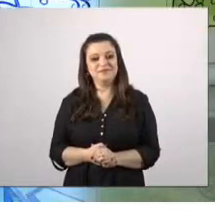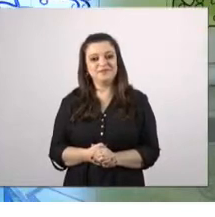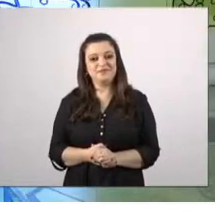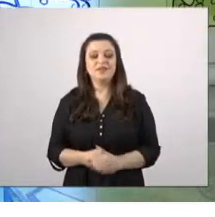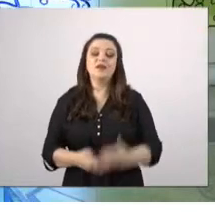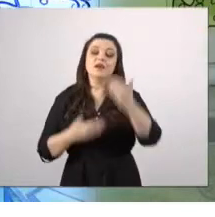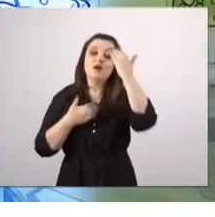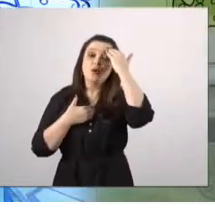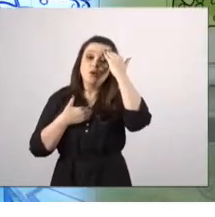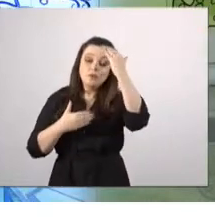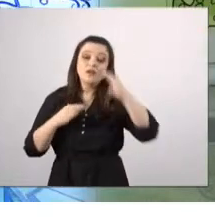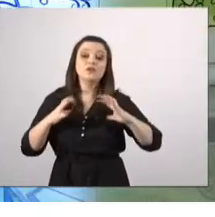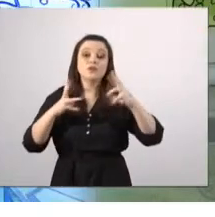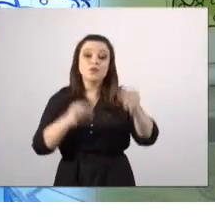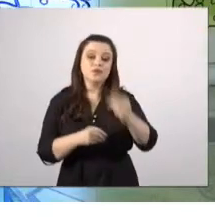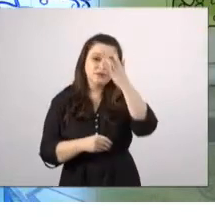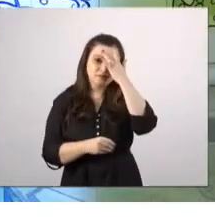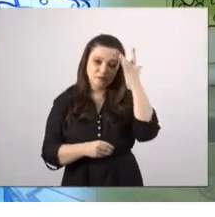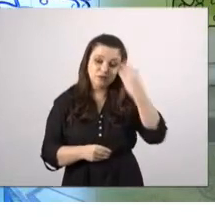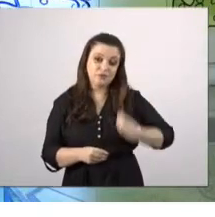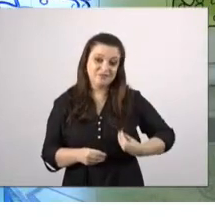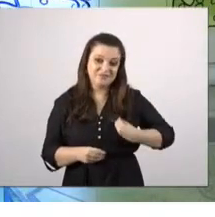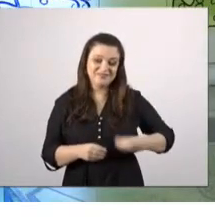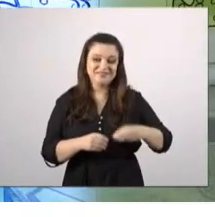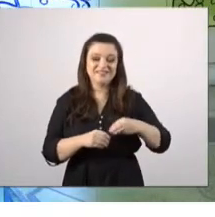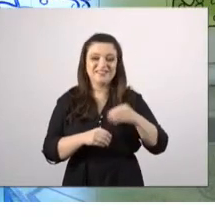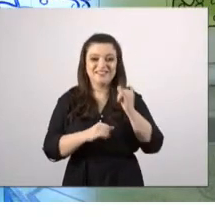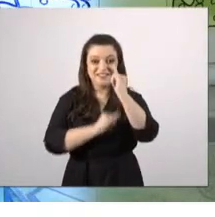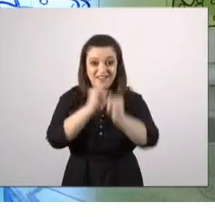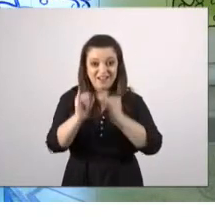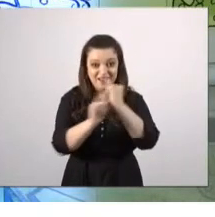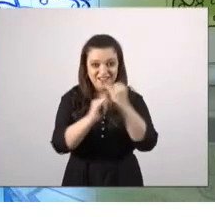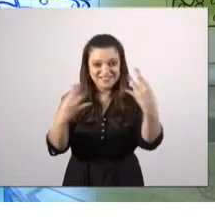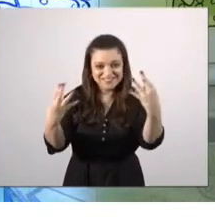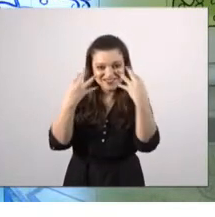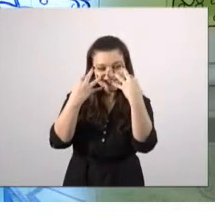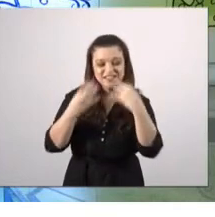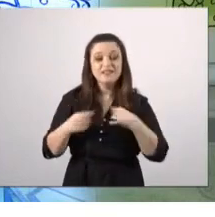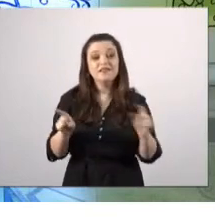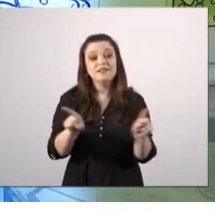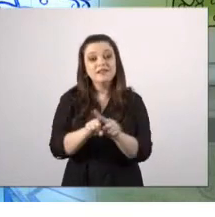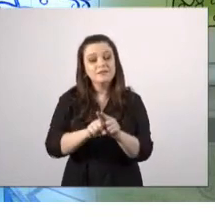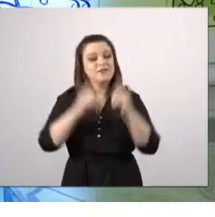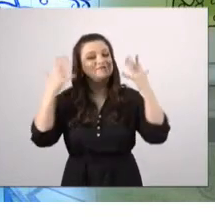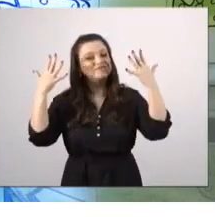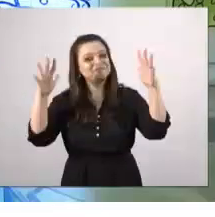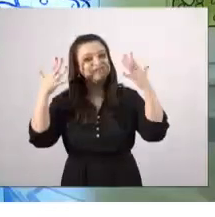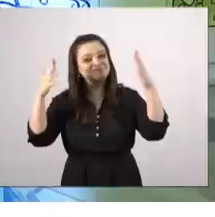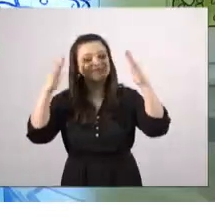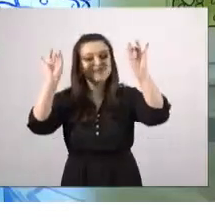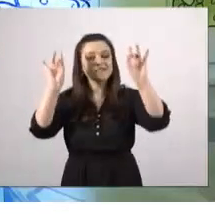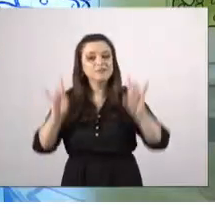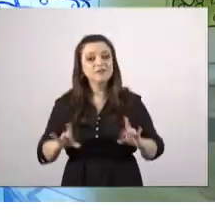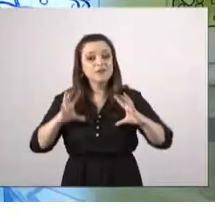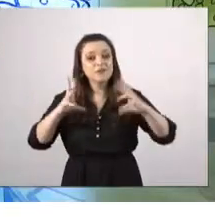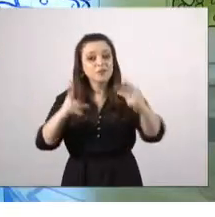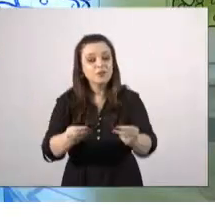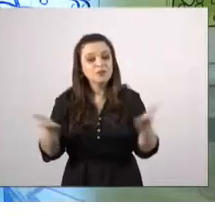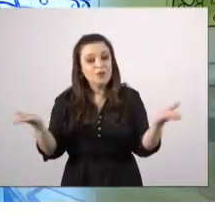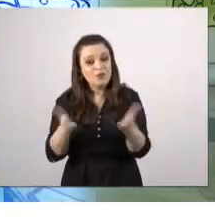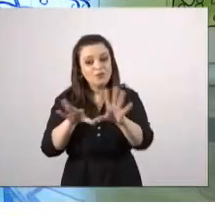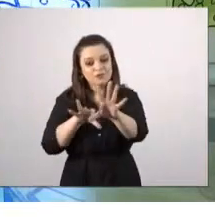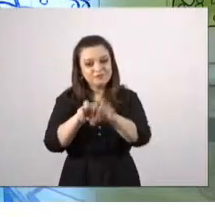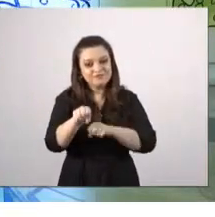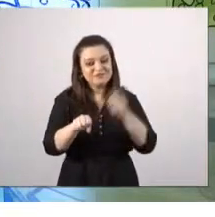Agradecemos ainda a presença de todos que nos assistiram pela internet. Parabenizamos especialmente todos os diplomados por